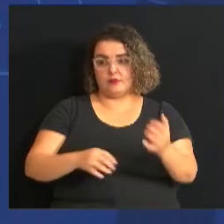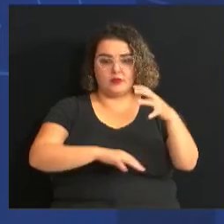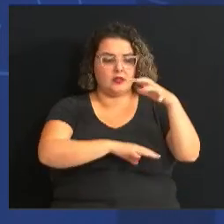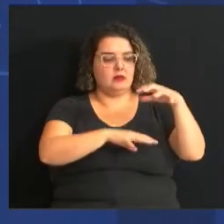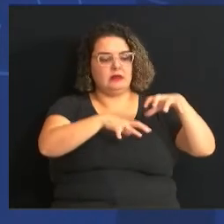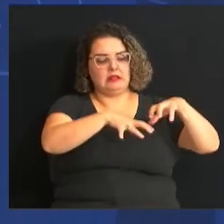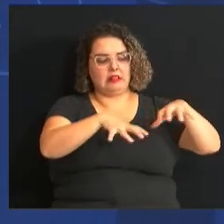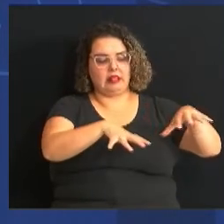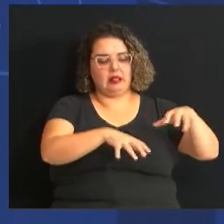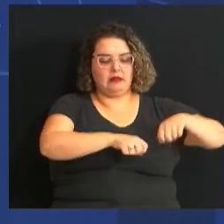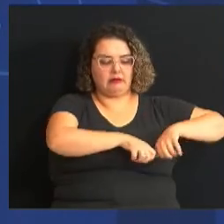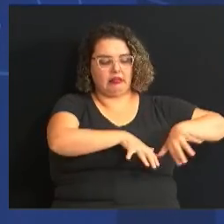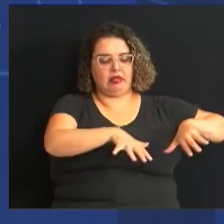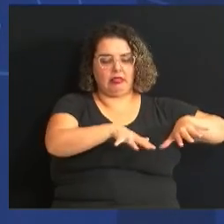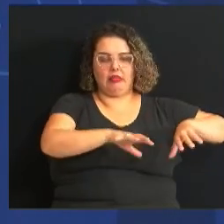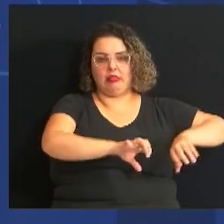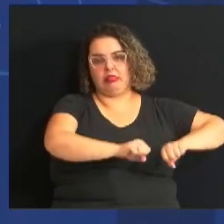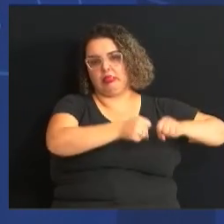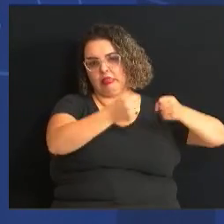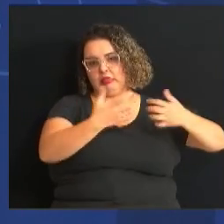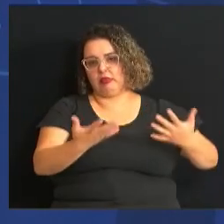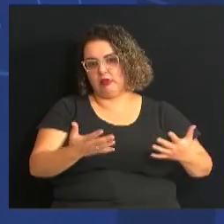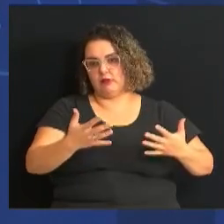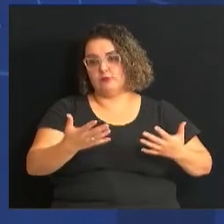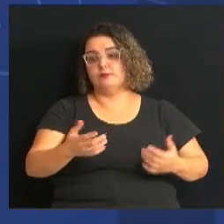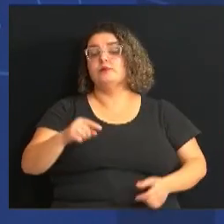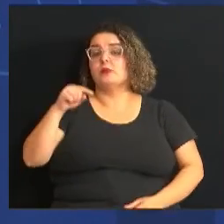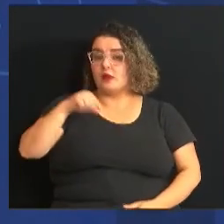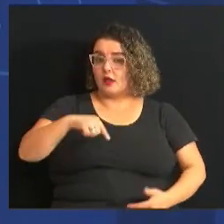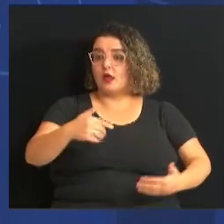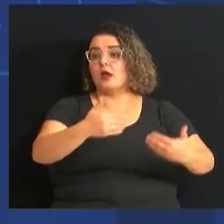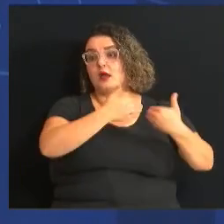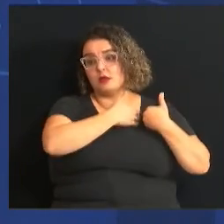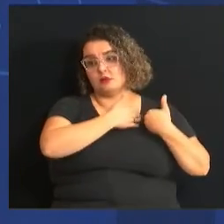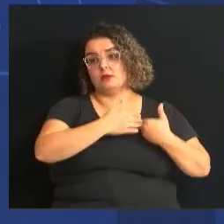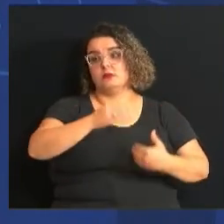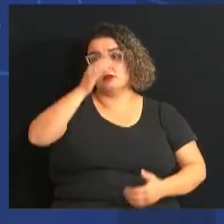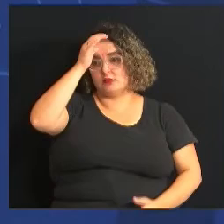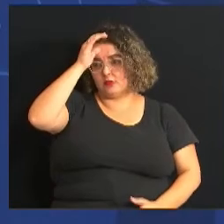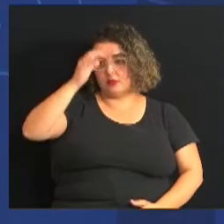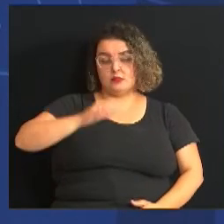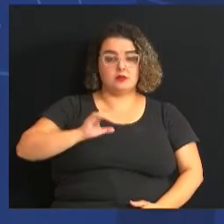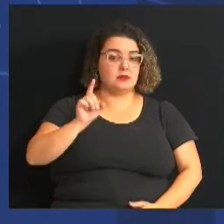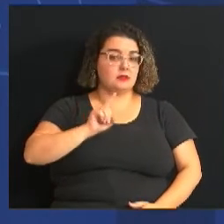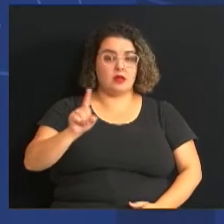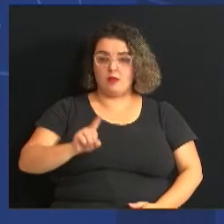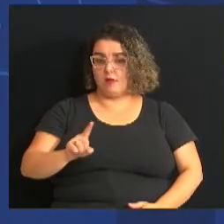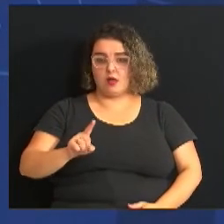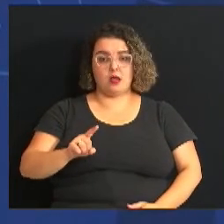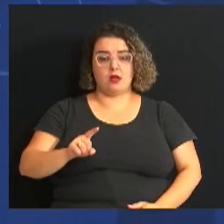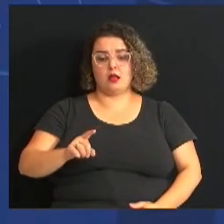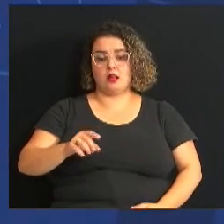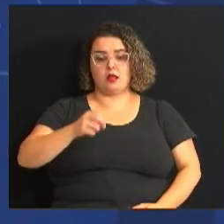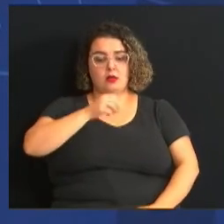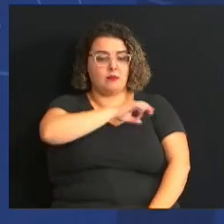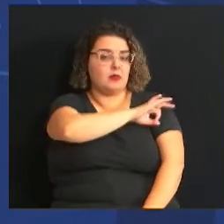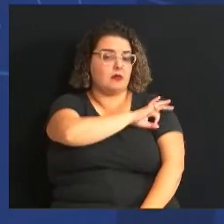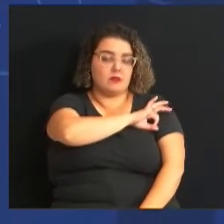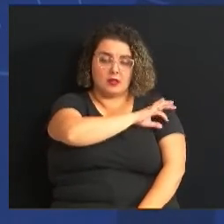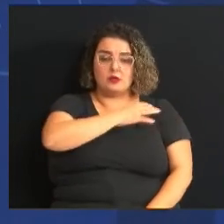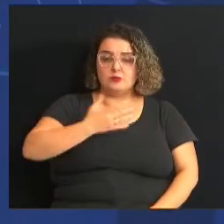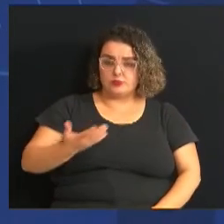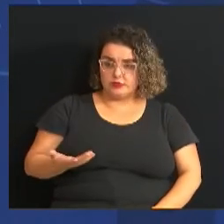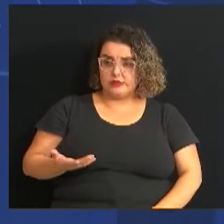ela está destruindo a calçada, que é de responsabilidade do cidadão, não é responsabilidade da prefeitura. Então, assim,